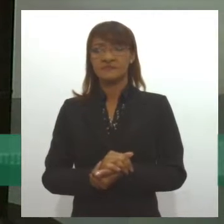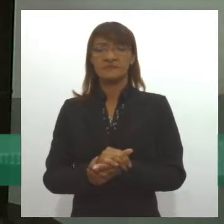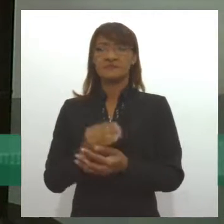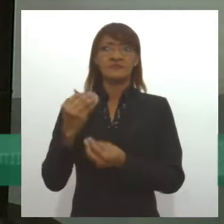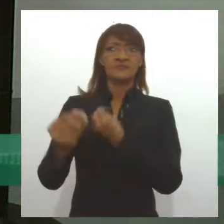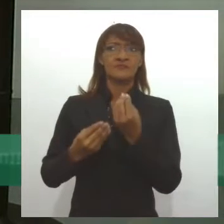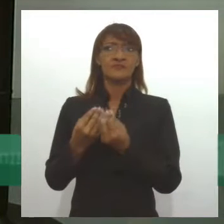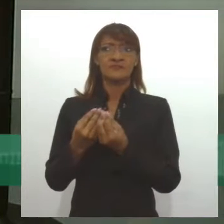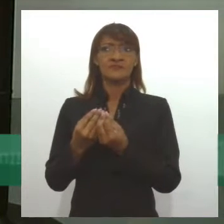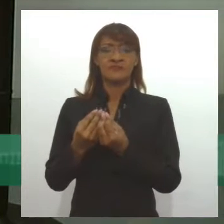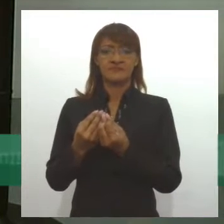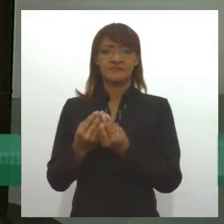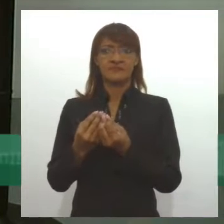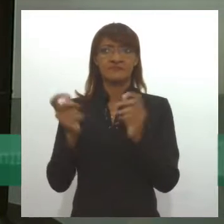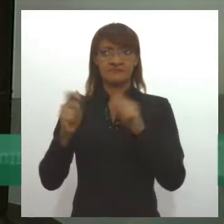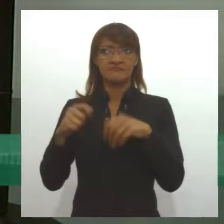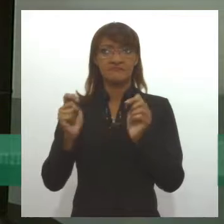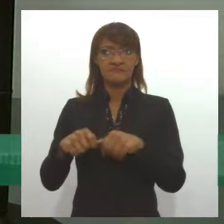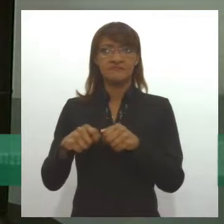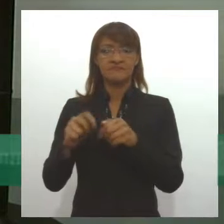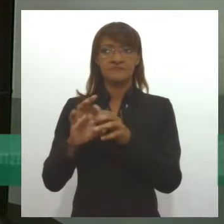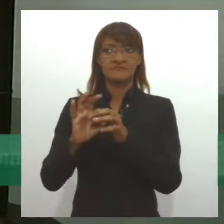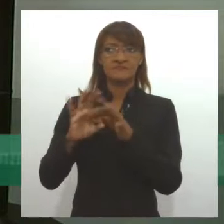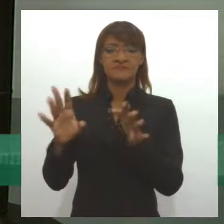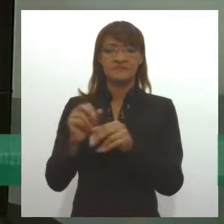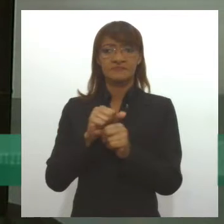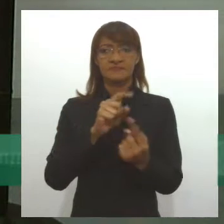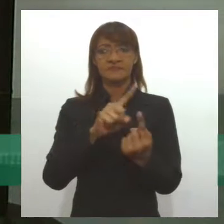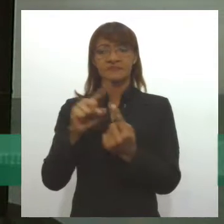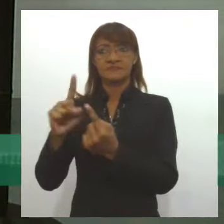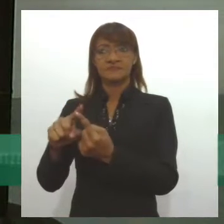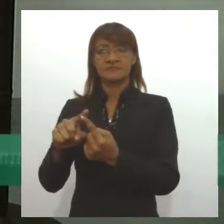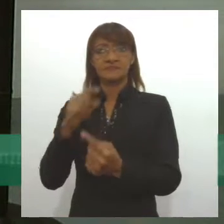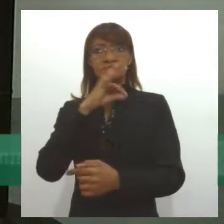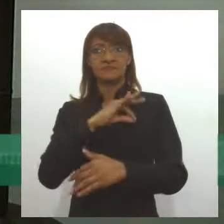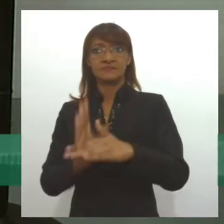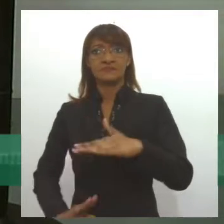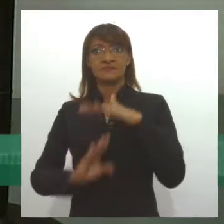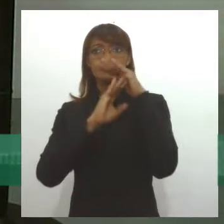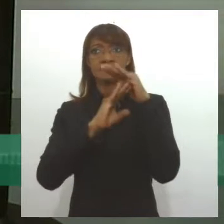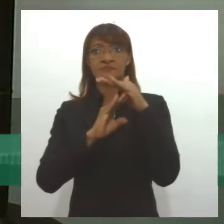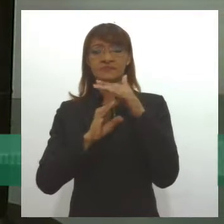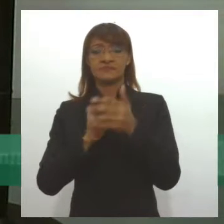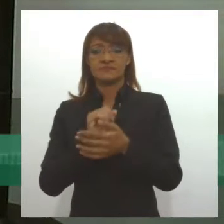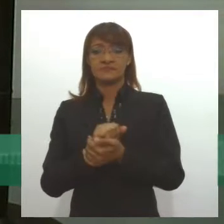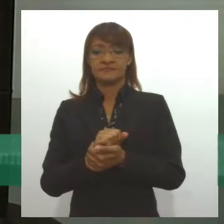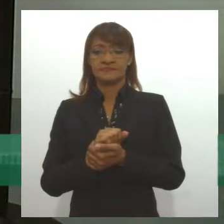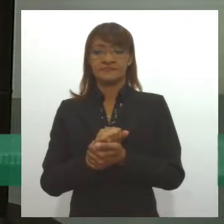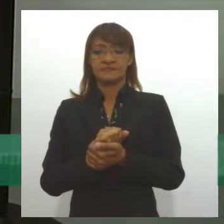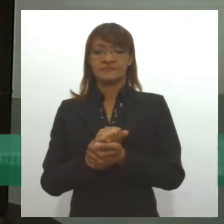essas, né, existentes, que deu margem a esse tipo de super salários no Brasil?